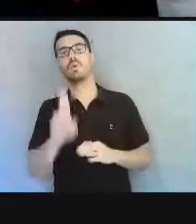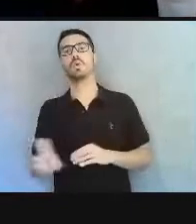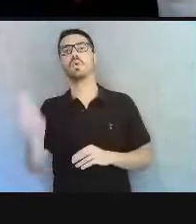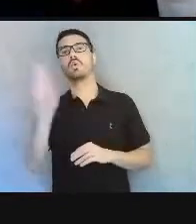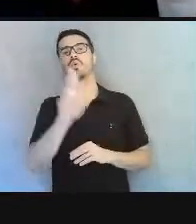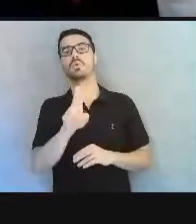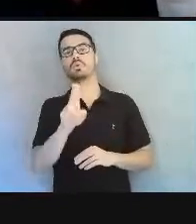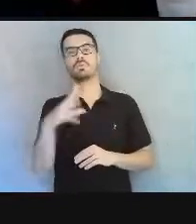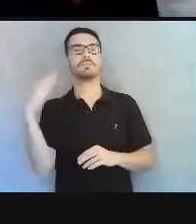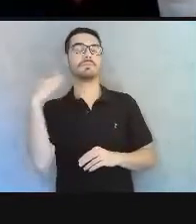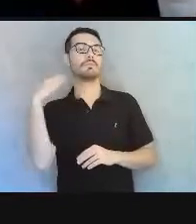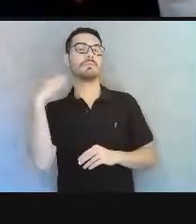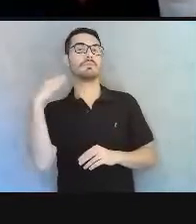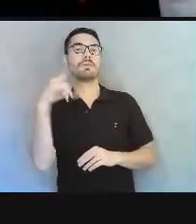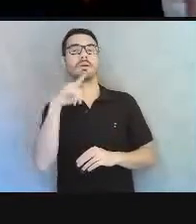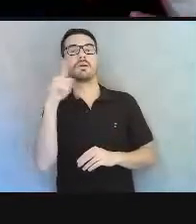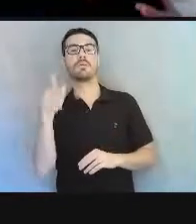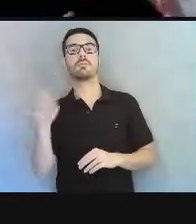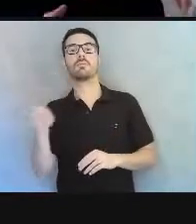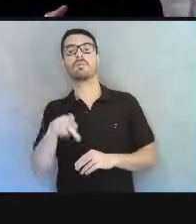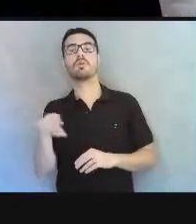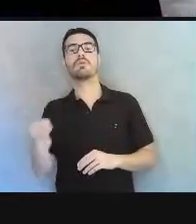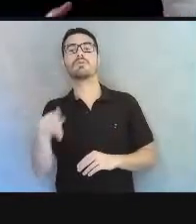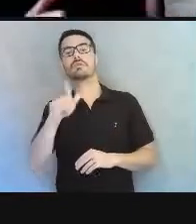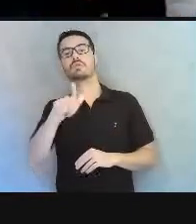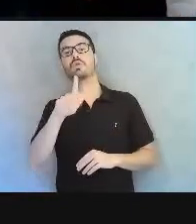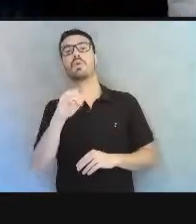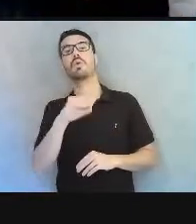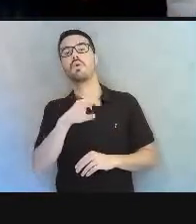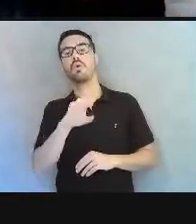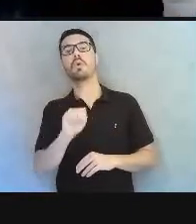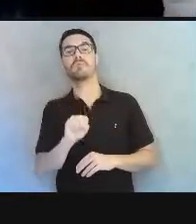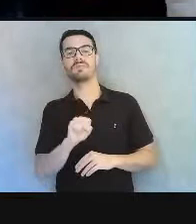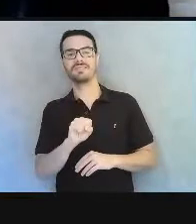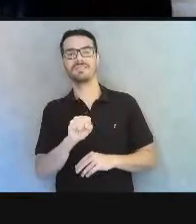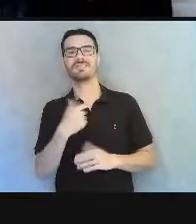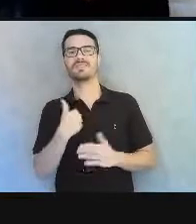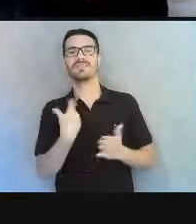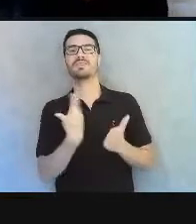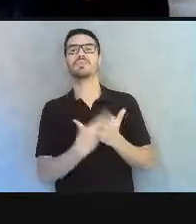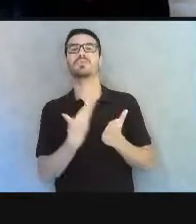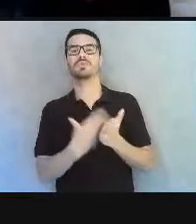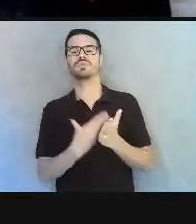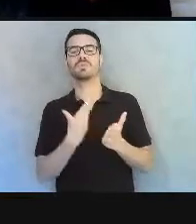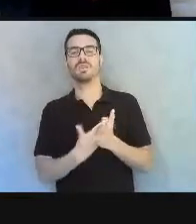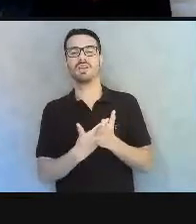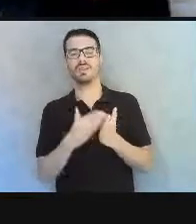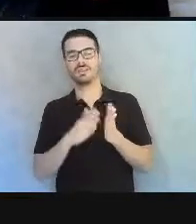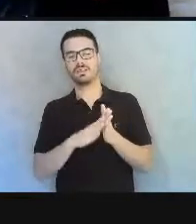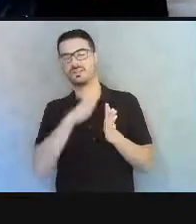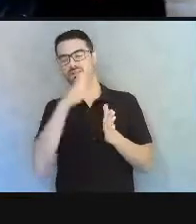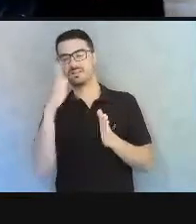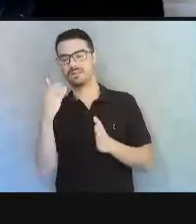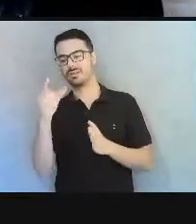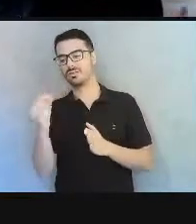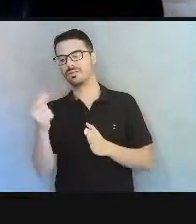utilizei o banco de dados do professor Gomes. Então, eu estudei mesmo só o período de 2007 até 2014,